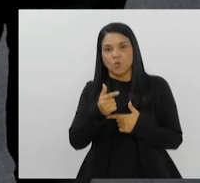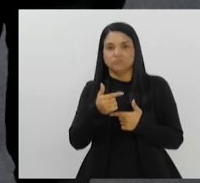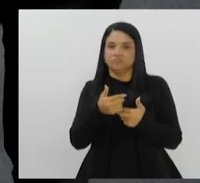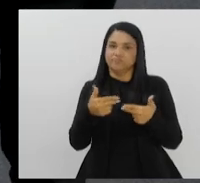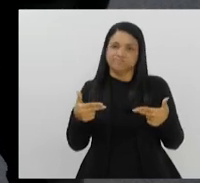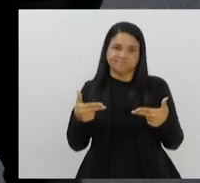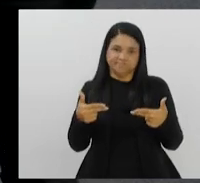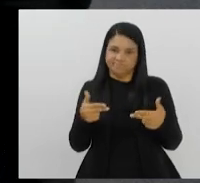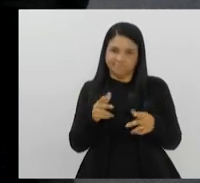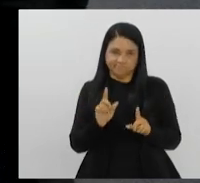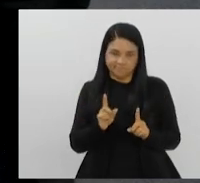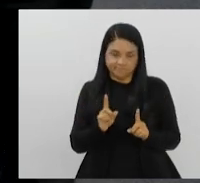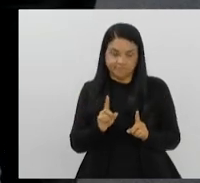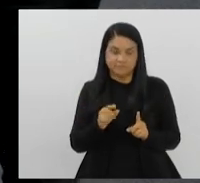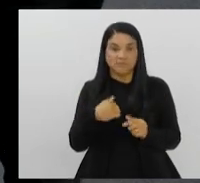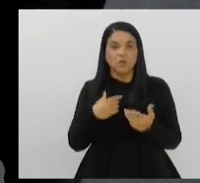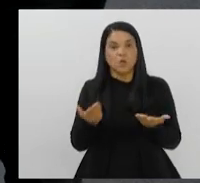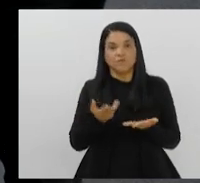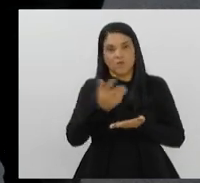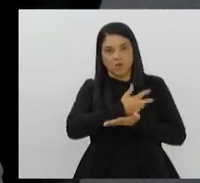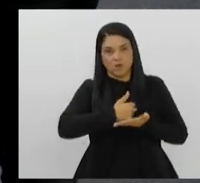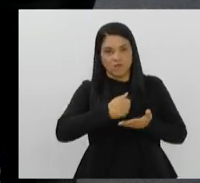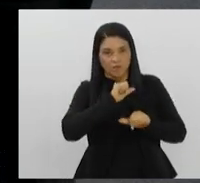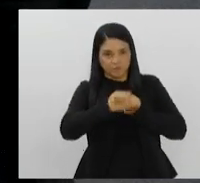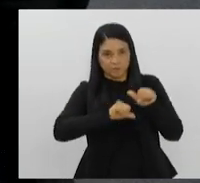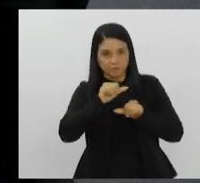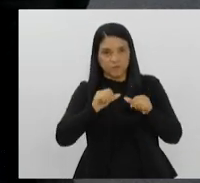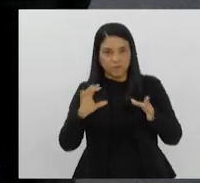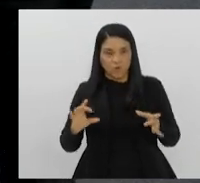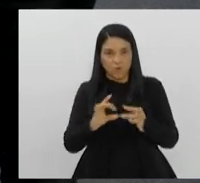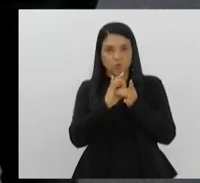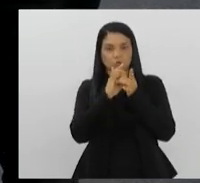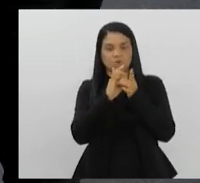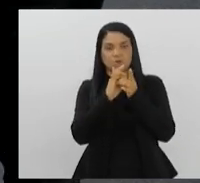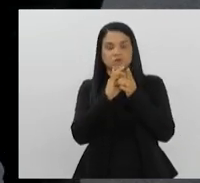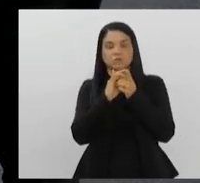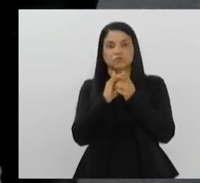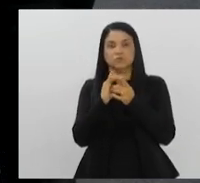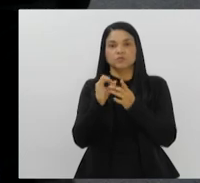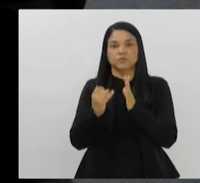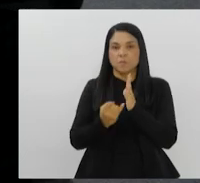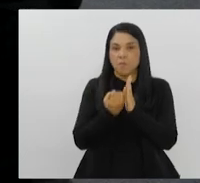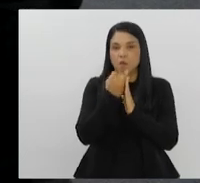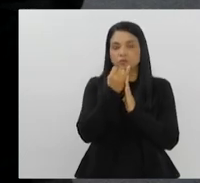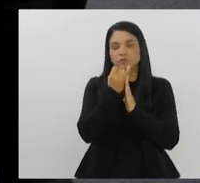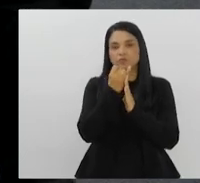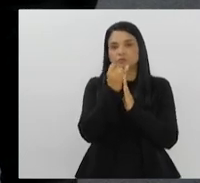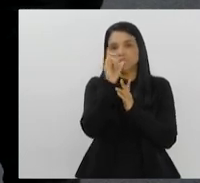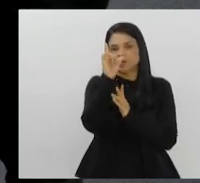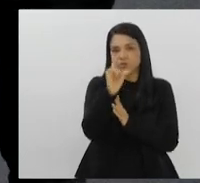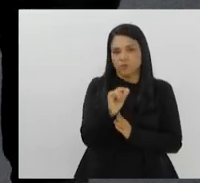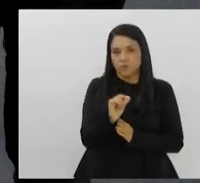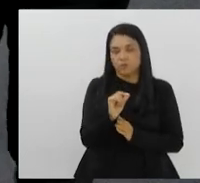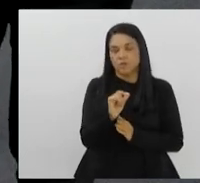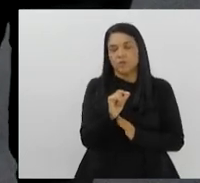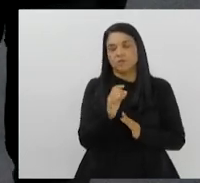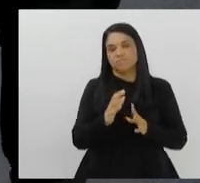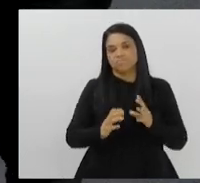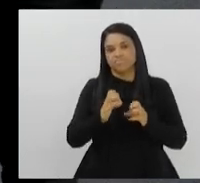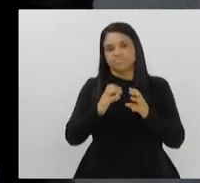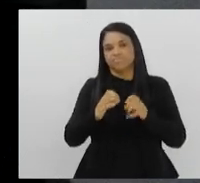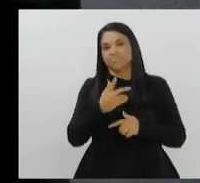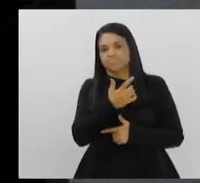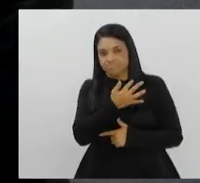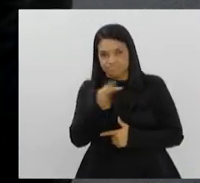caso agora da reforma tributária, onde a gente teve a unificação dos impostos nacionais para diminuir a guerra federativa,